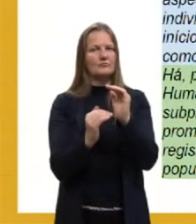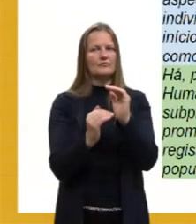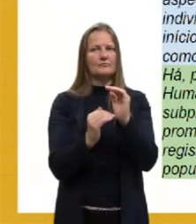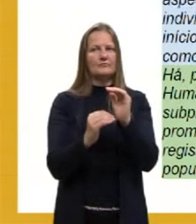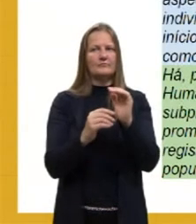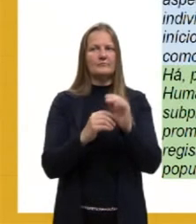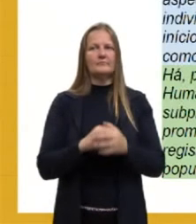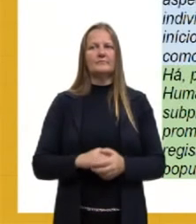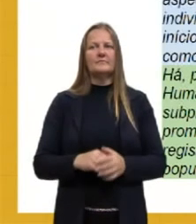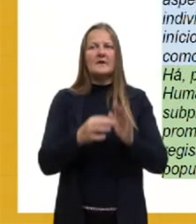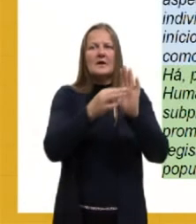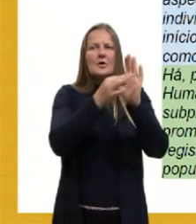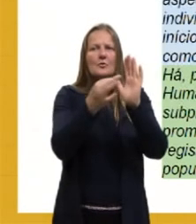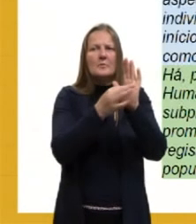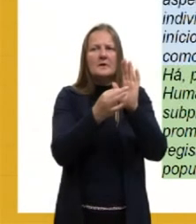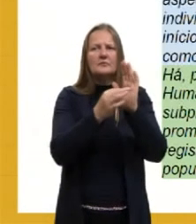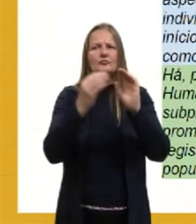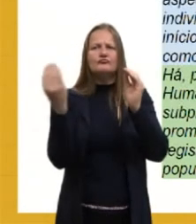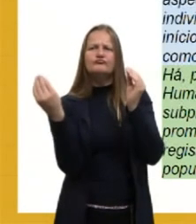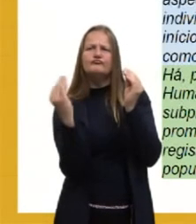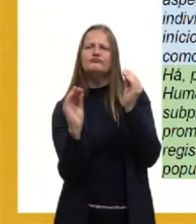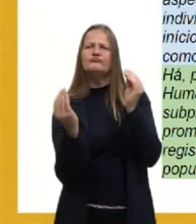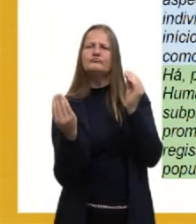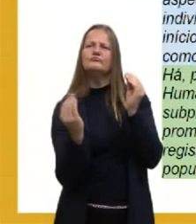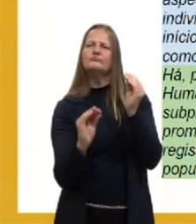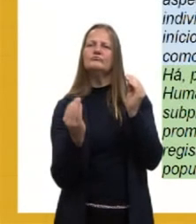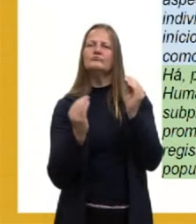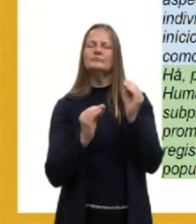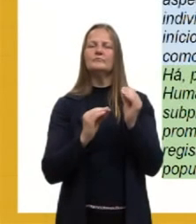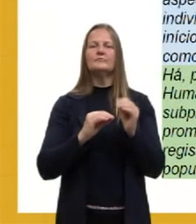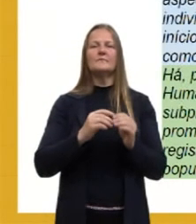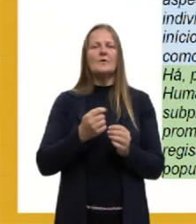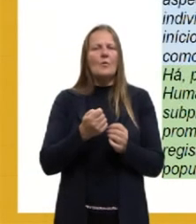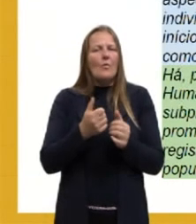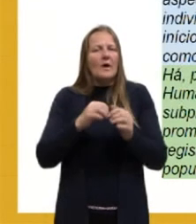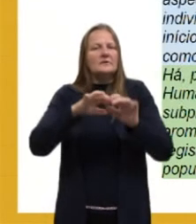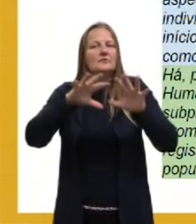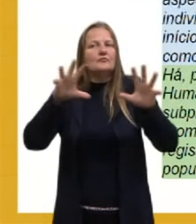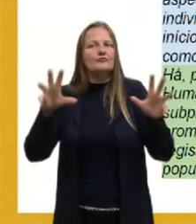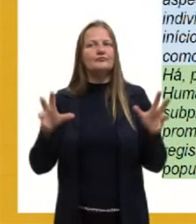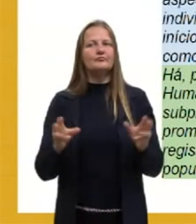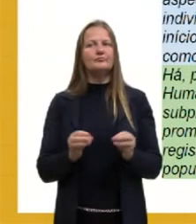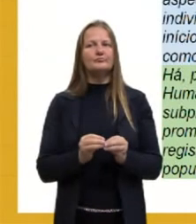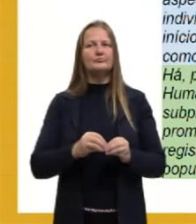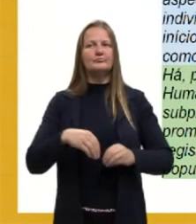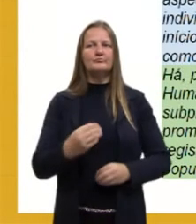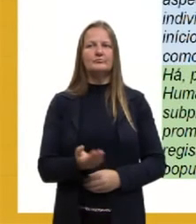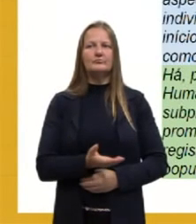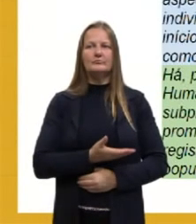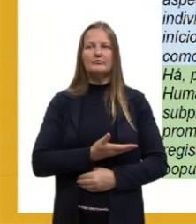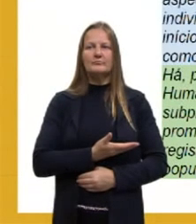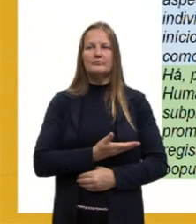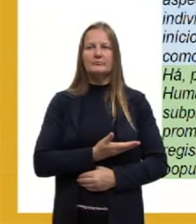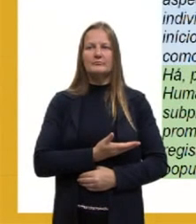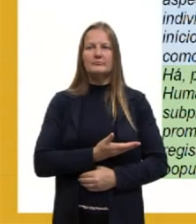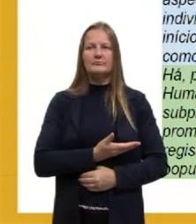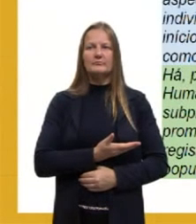essa argumentação dando início ao encerramento que vai acontecer aqui na conclusão portanto